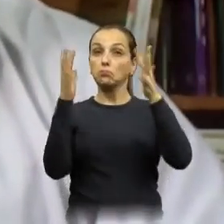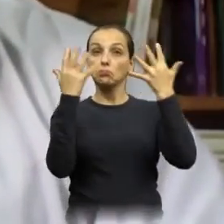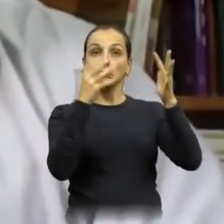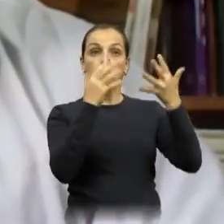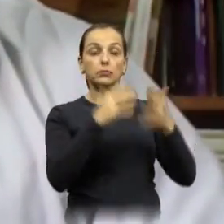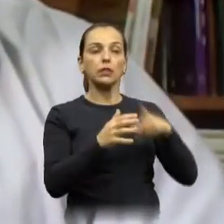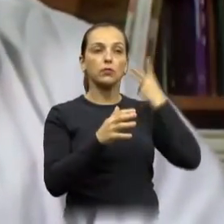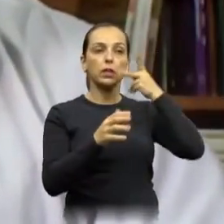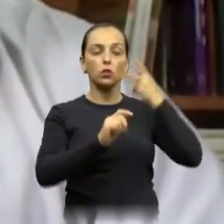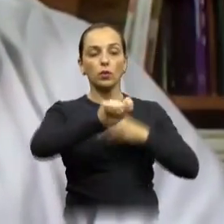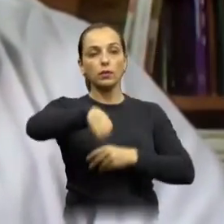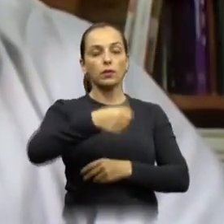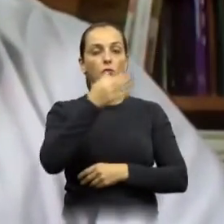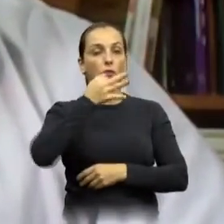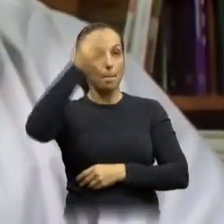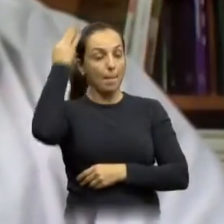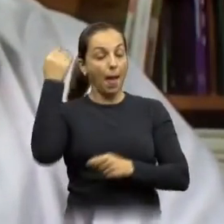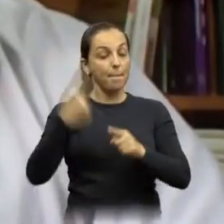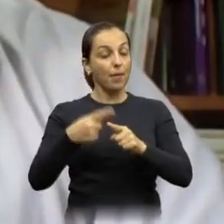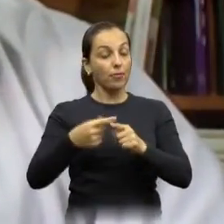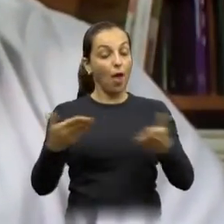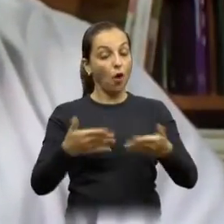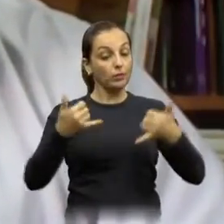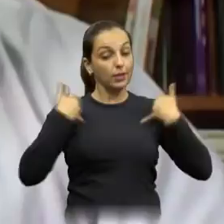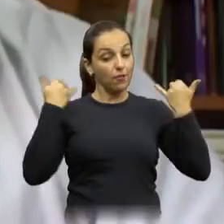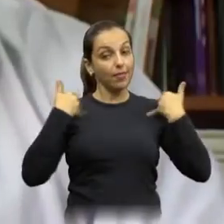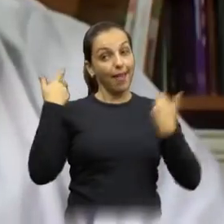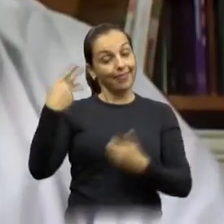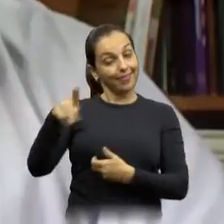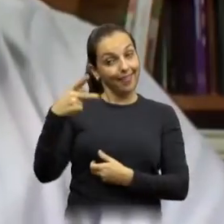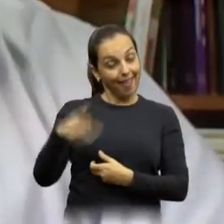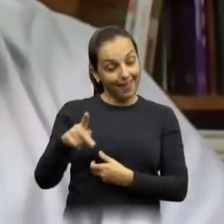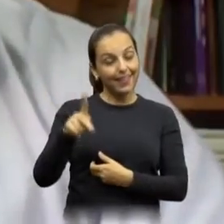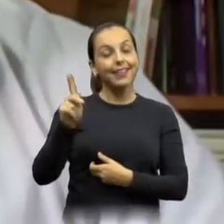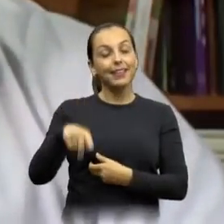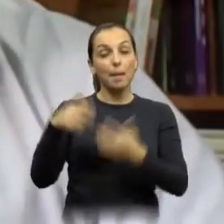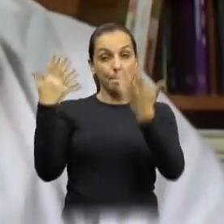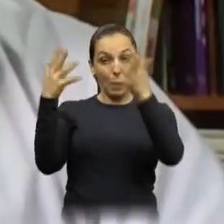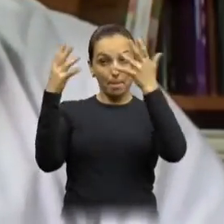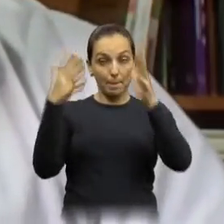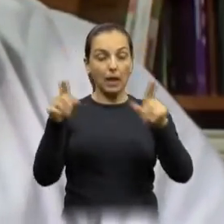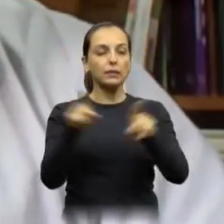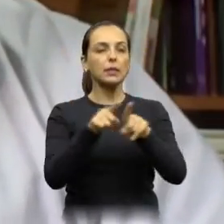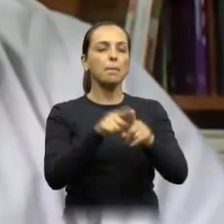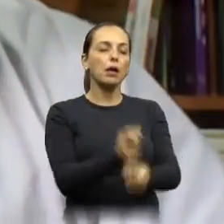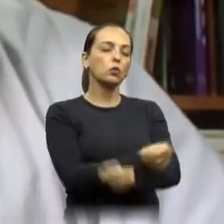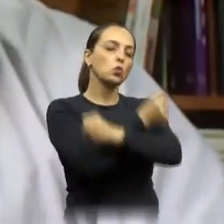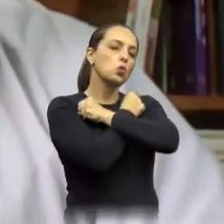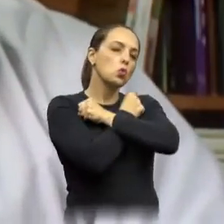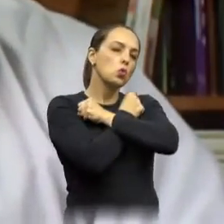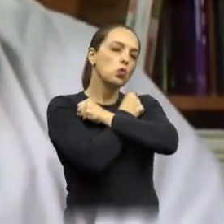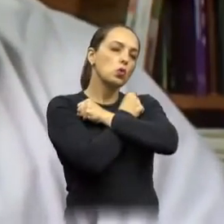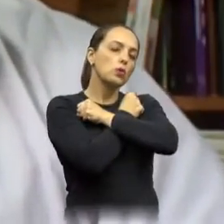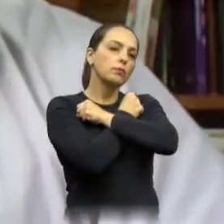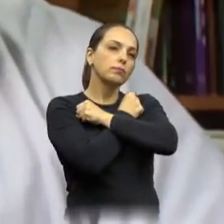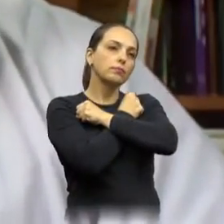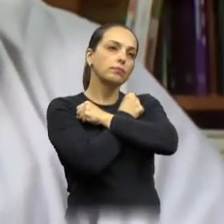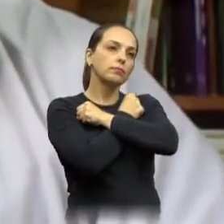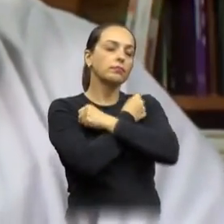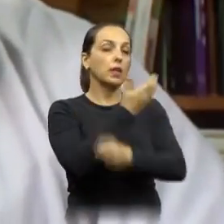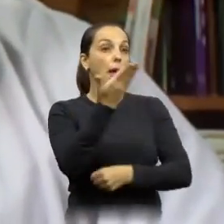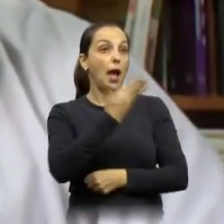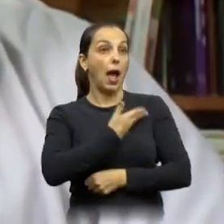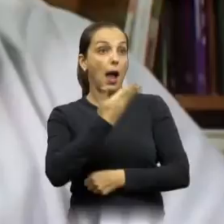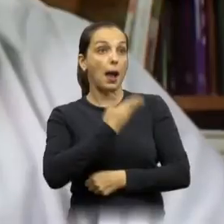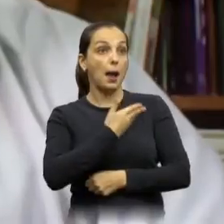nossa vereadora Fabi Virgílio pelo seu aniversário. Parabéns, Fabi. Também não poderia deixar de mandar um abraço, um feliz aniversário para o meu